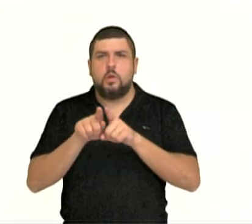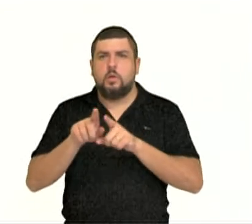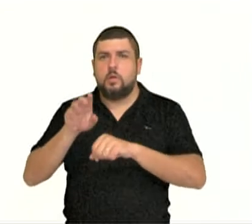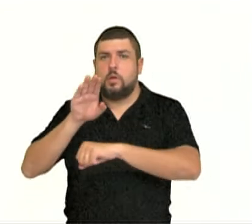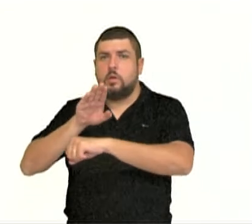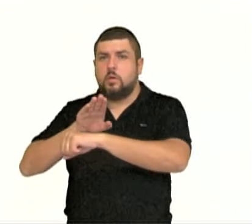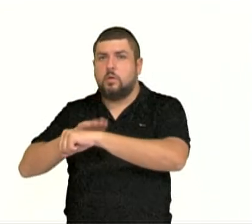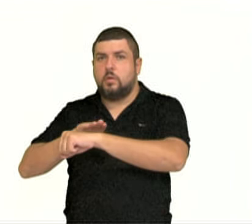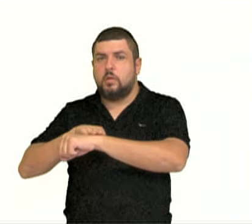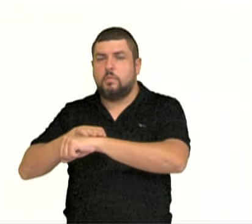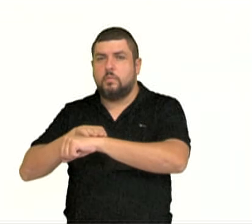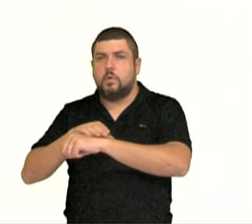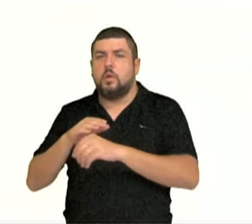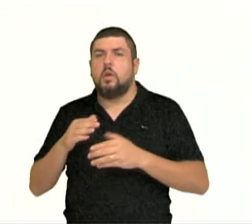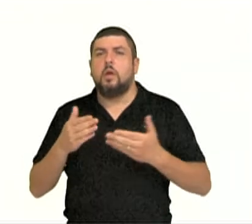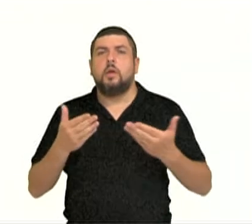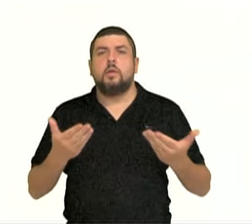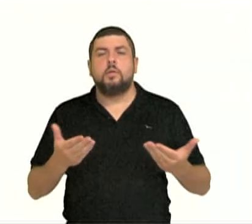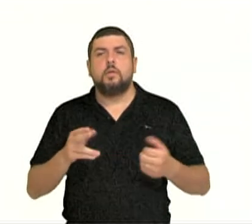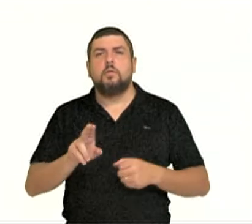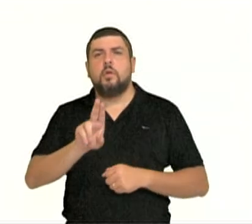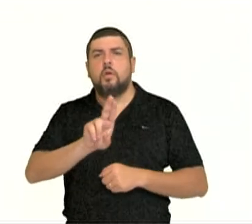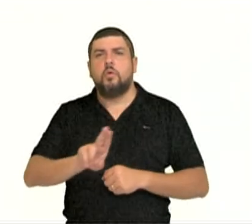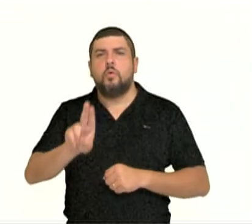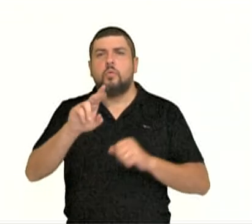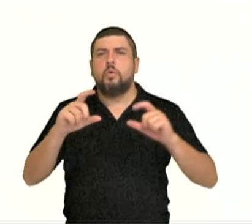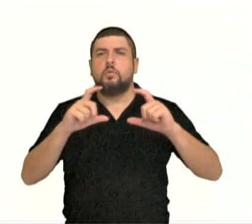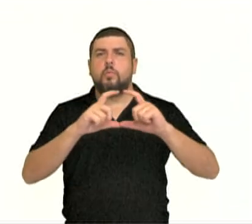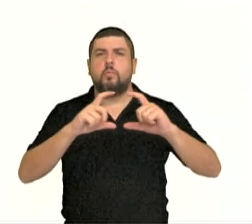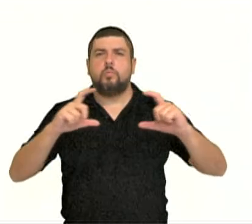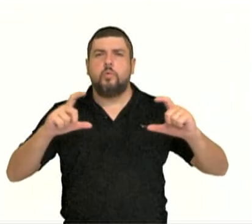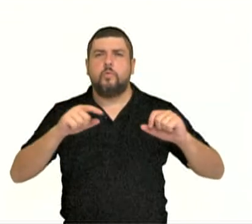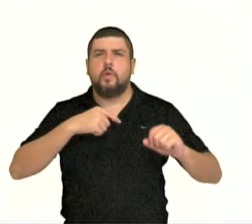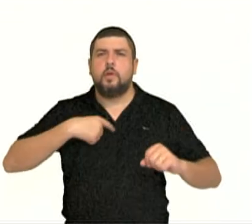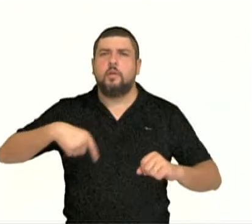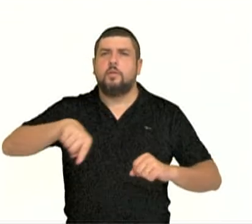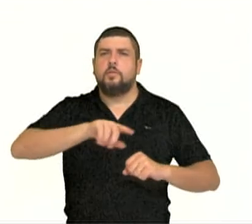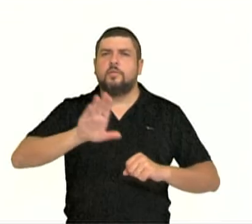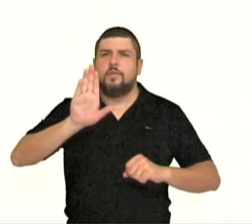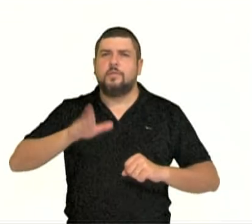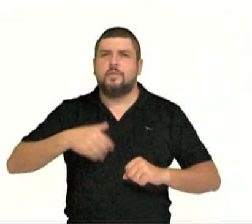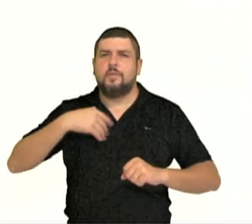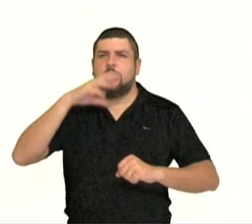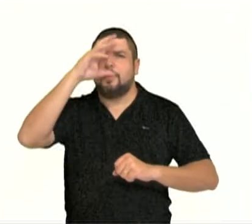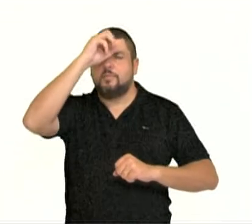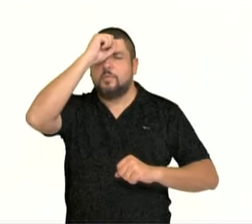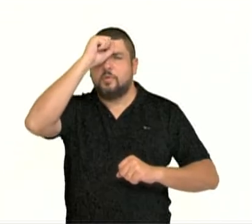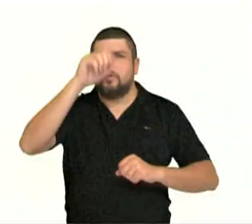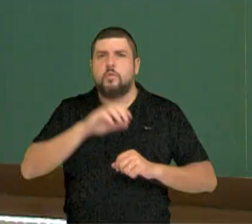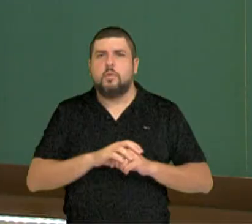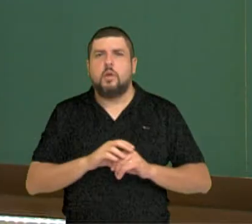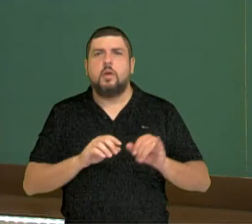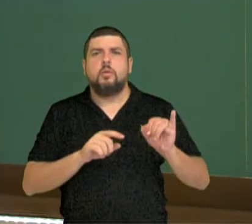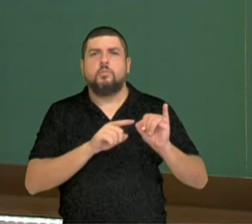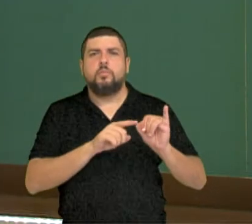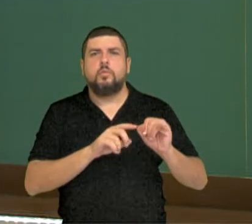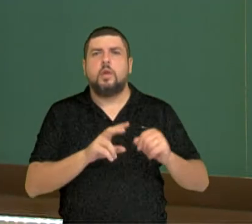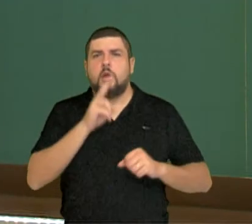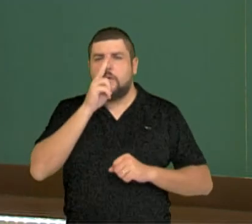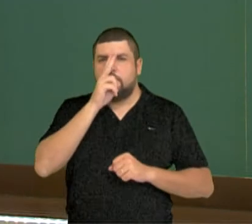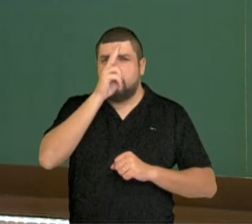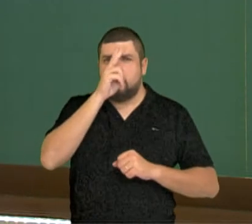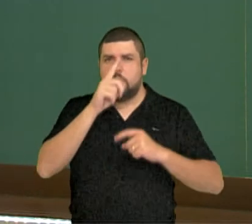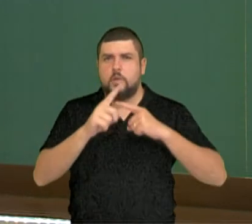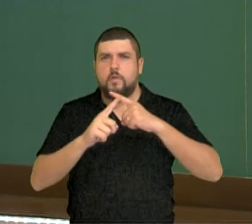tempo, é só eu pegar a equaçãozinha lá que a gente aprendeu, que impulso é igual a força média vezes o intervalo de